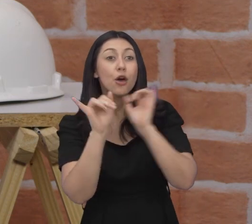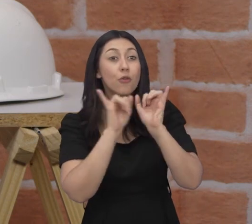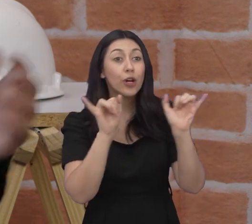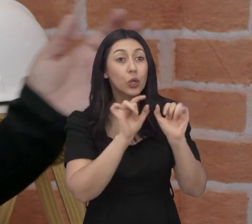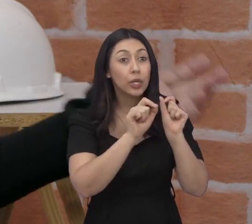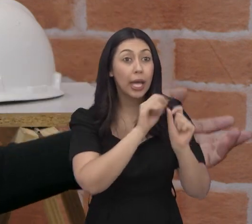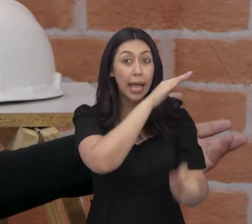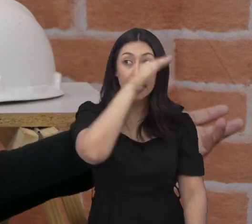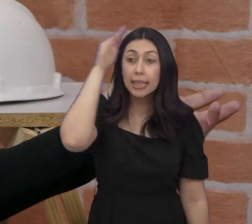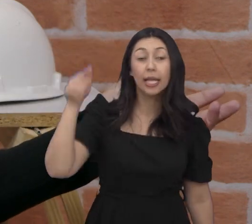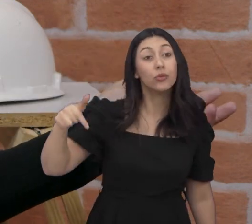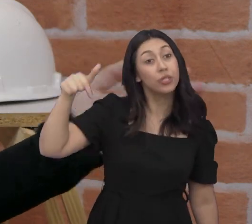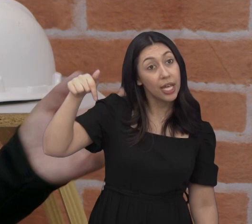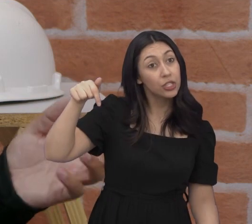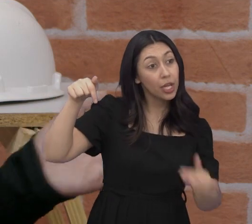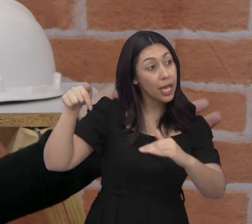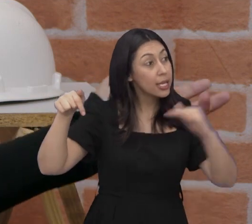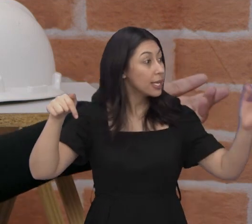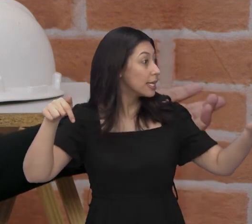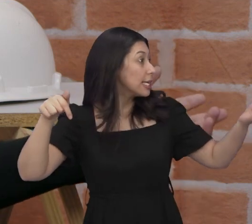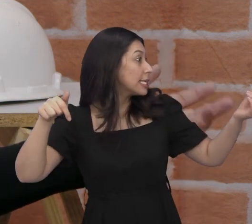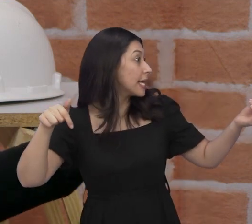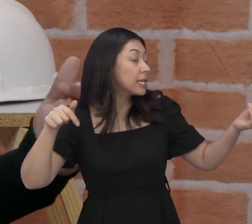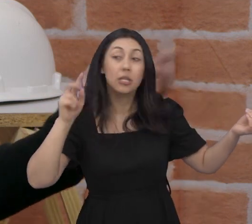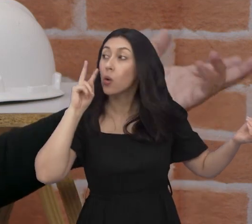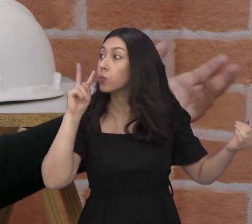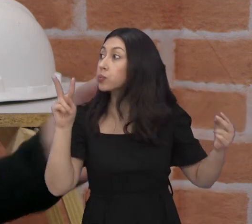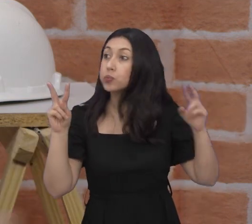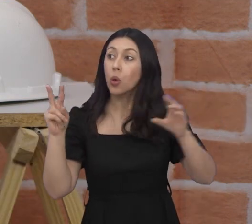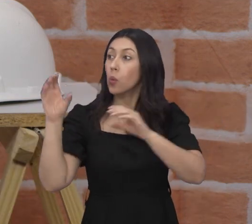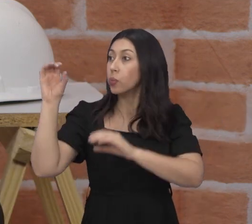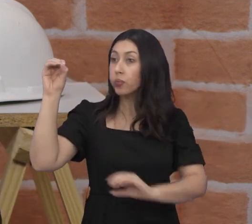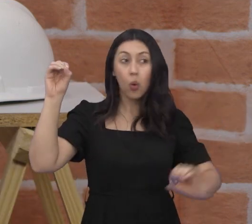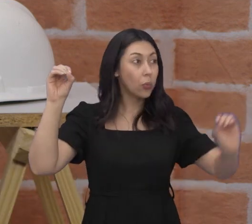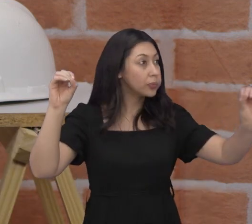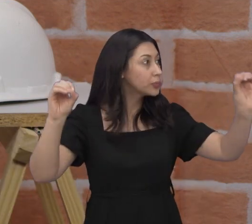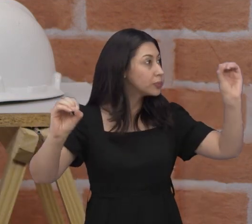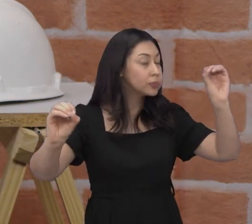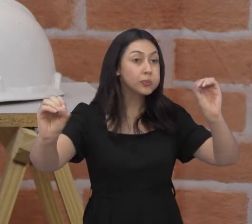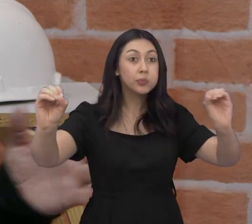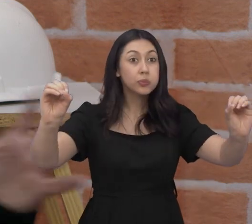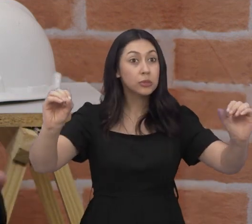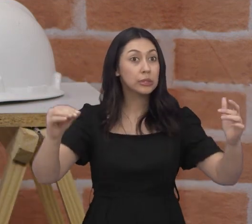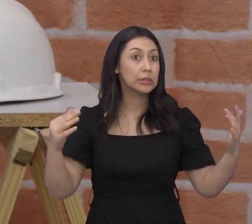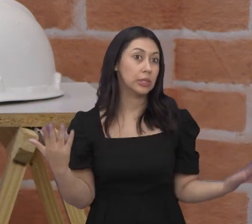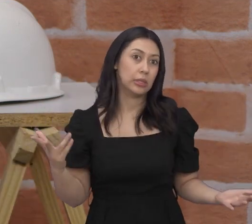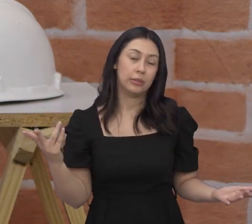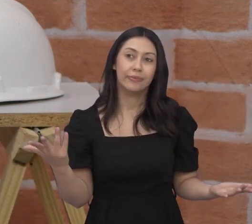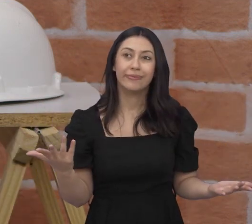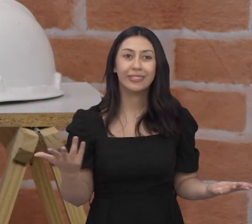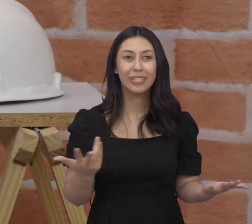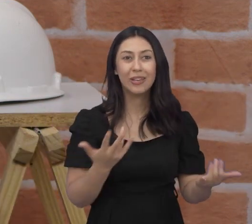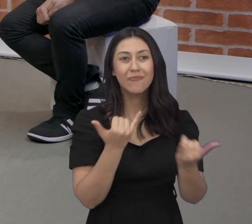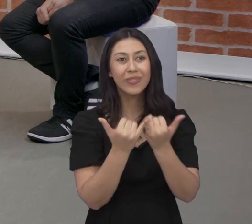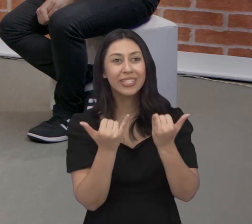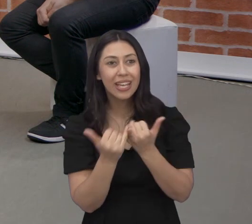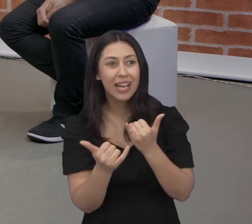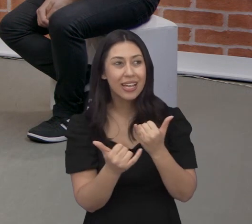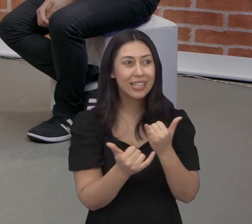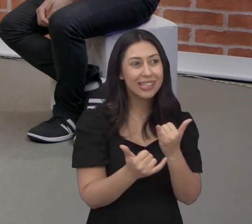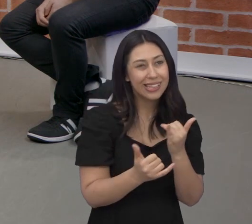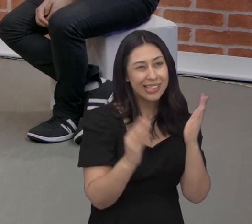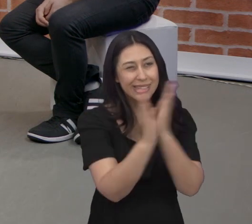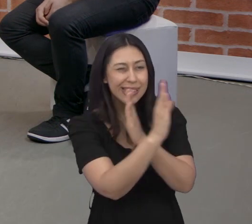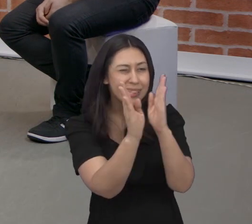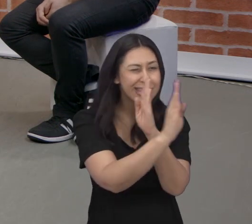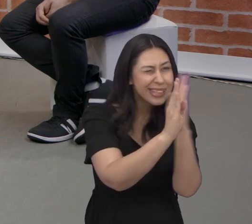lado da asa e 6 do outro. Quando o piloto olha, assim, 6 esferas de um lado e 7 do outro. Então, meio que fez um jogo ali de Sim. caça de gato e